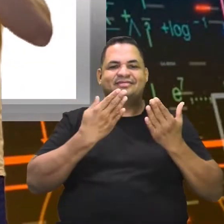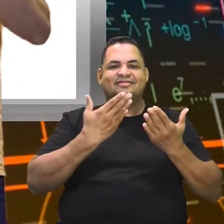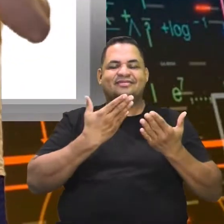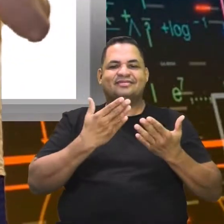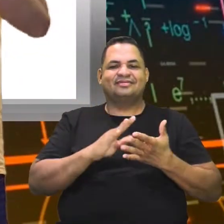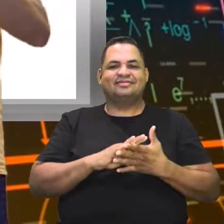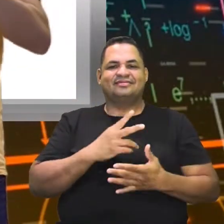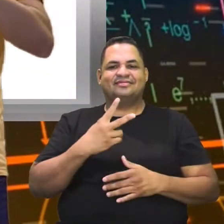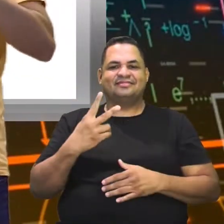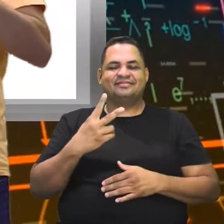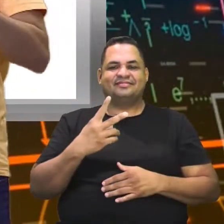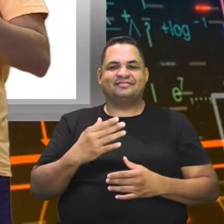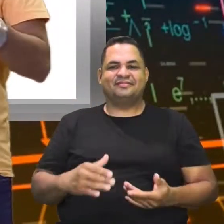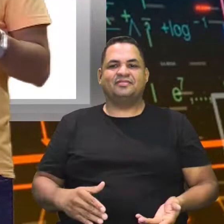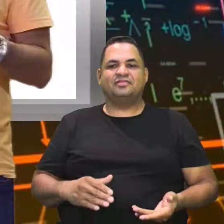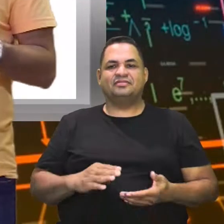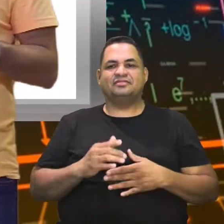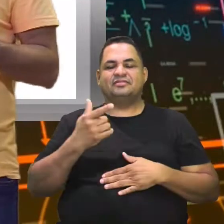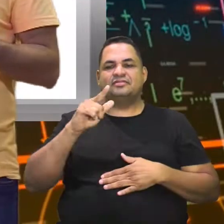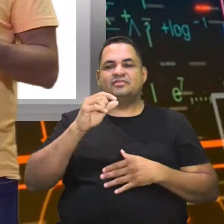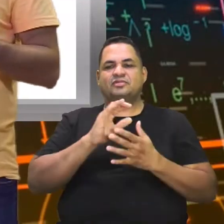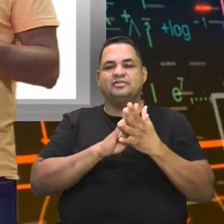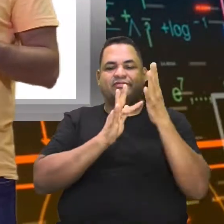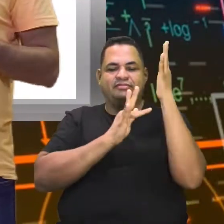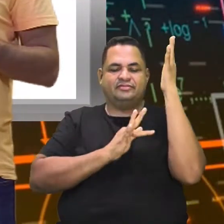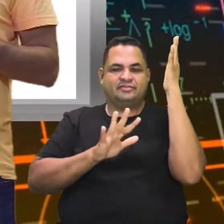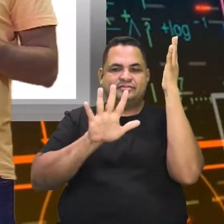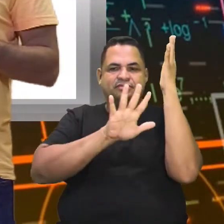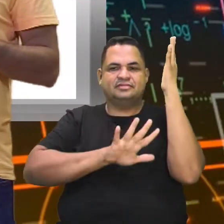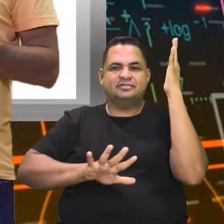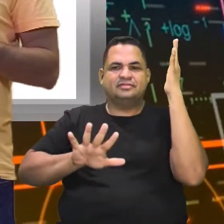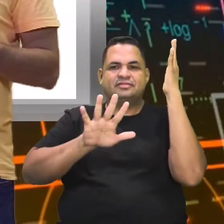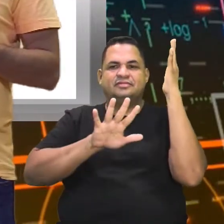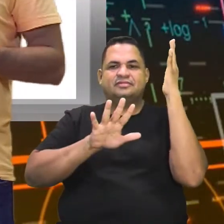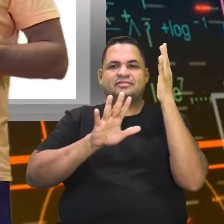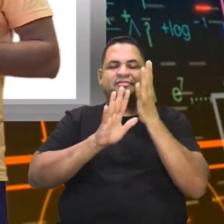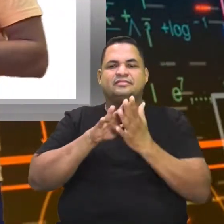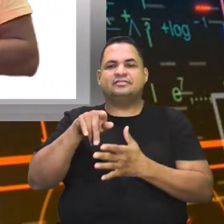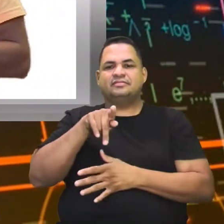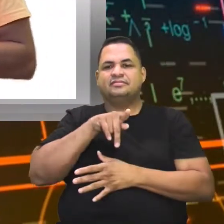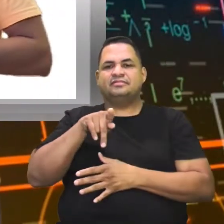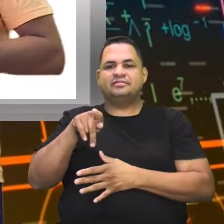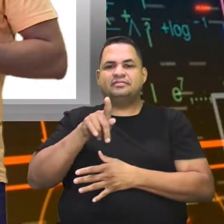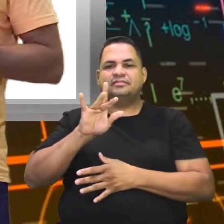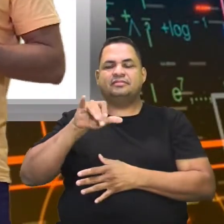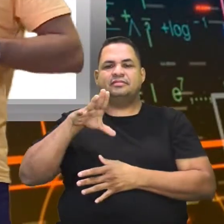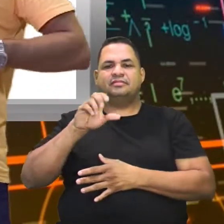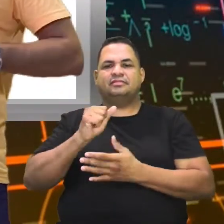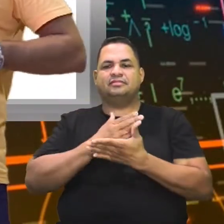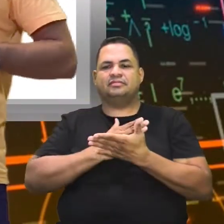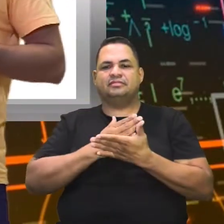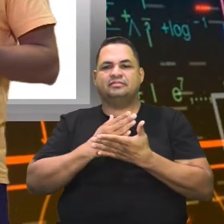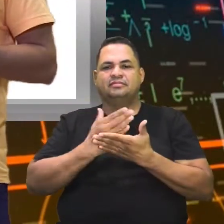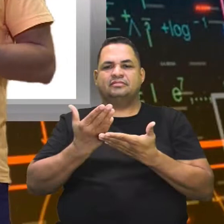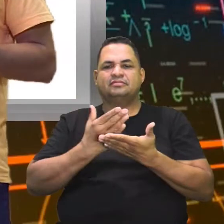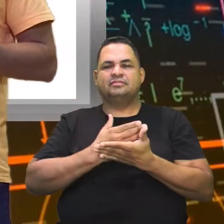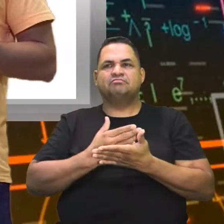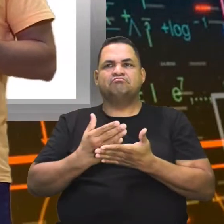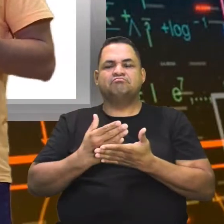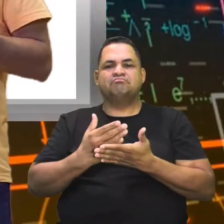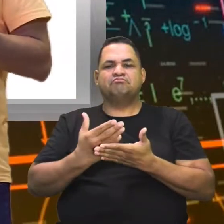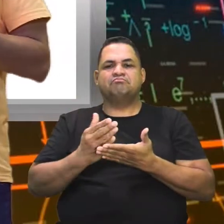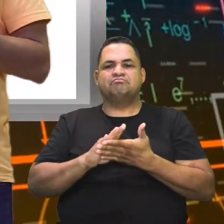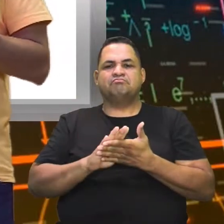grau. Função do segundo grau. Outra função, beleza. A professora Lúcia falou no começo de uma das